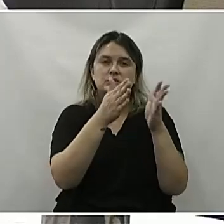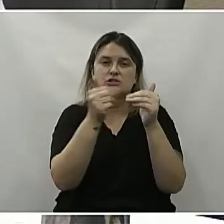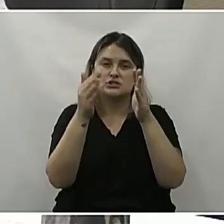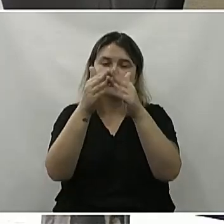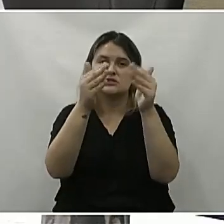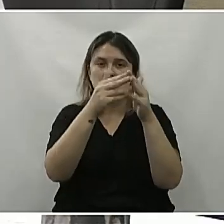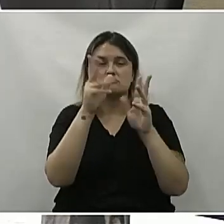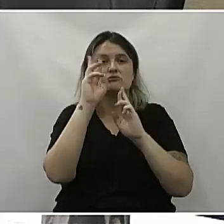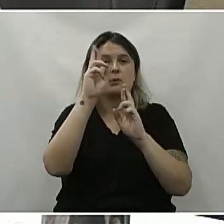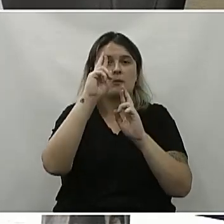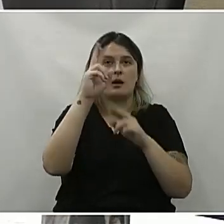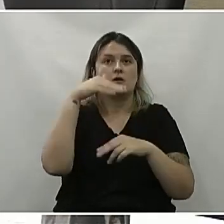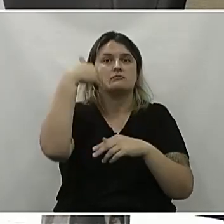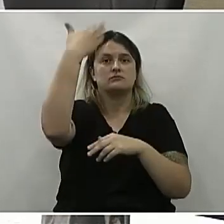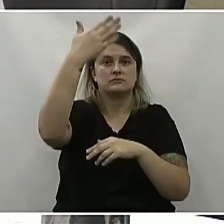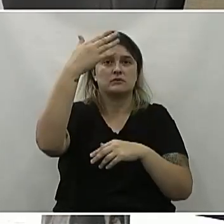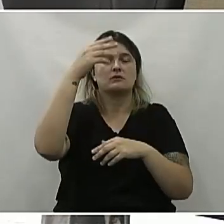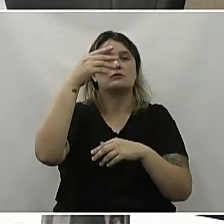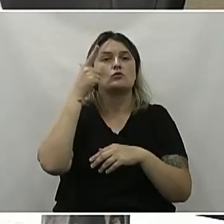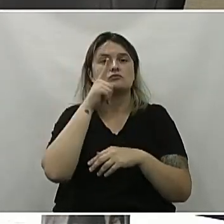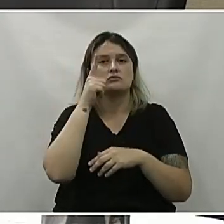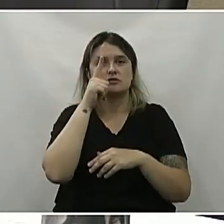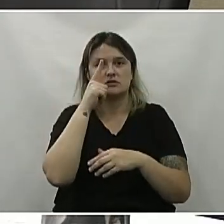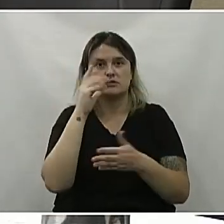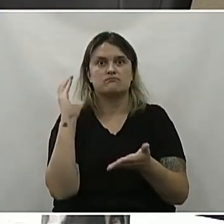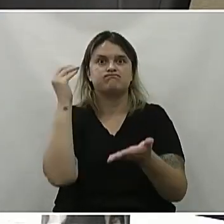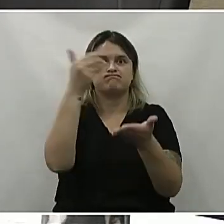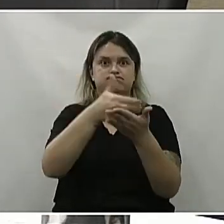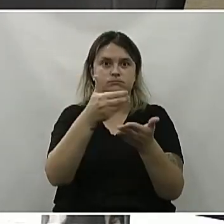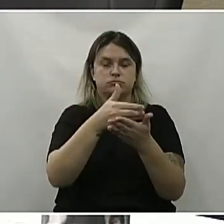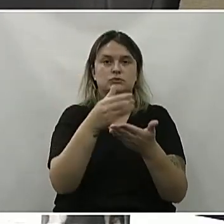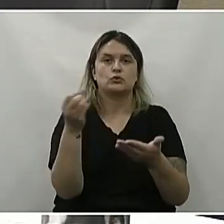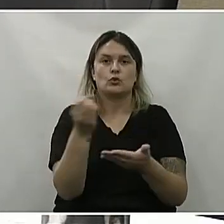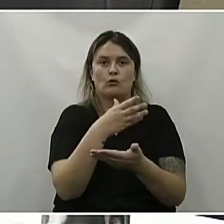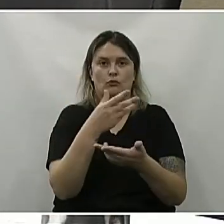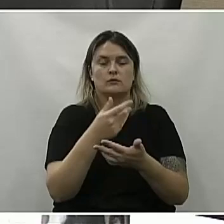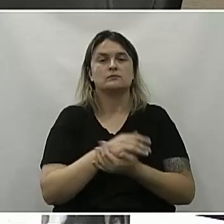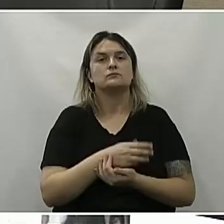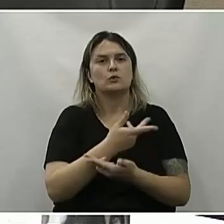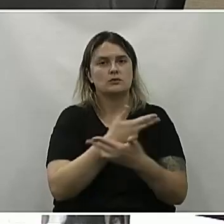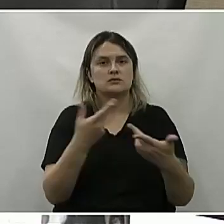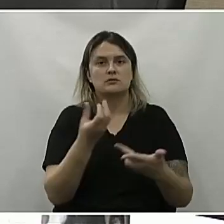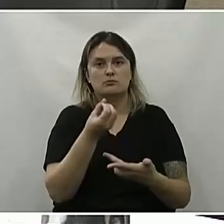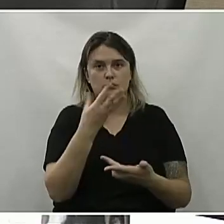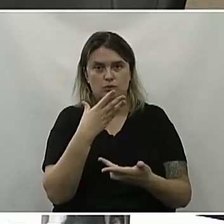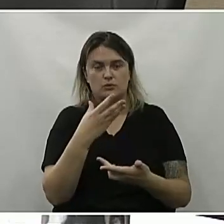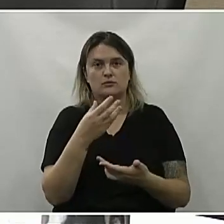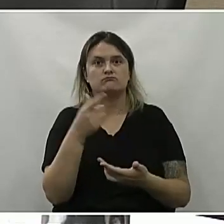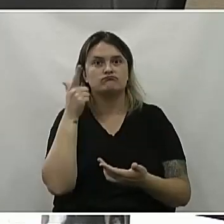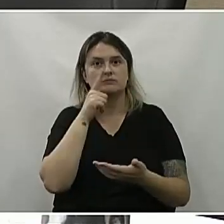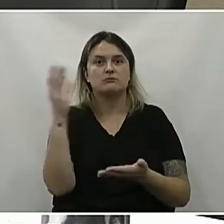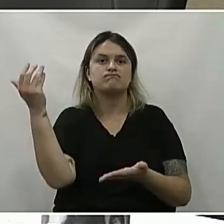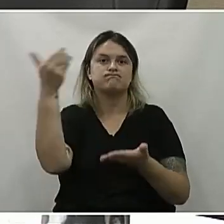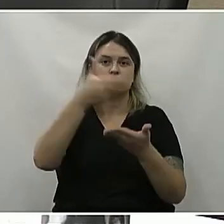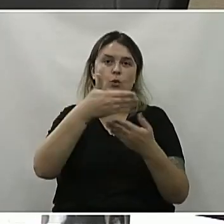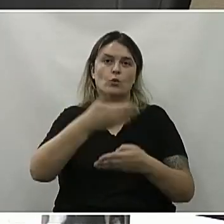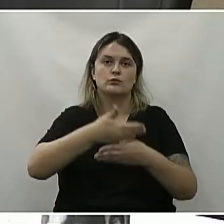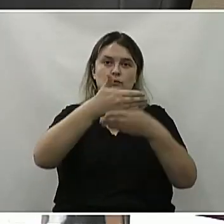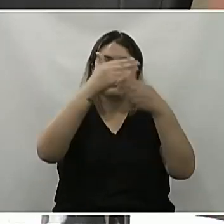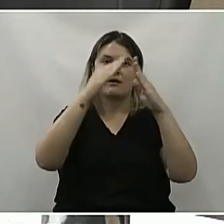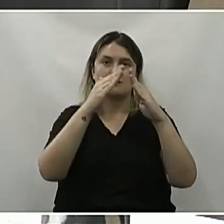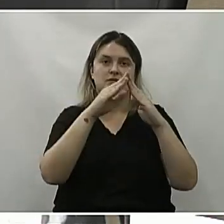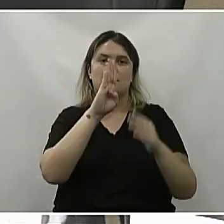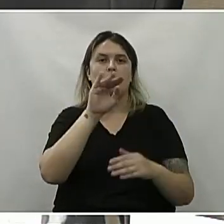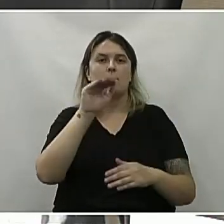e espero que nos próximos dias aí tenhamos uma novidade muito boa que é o recurso para fazer a nova